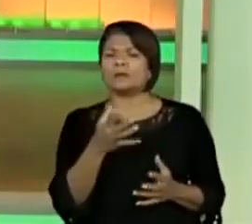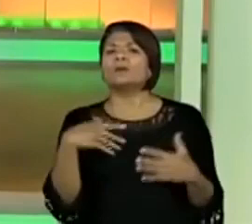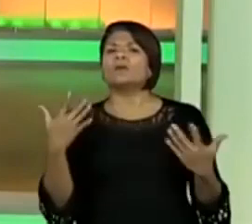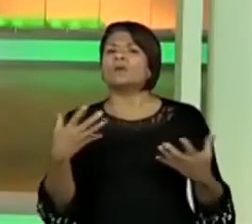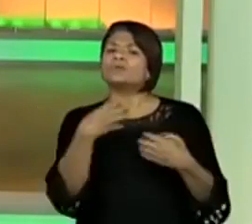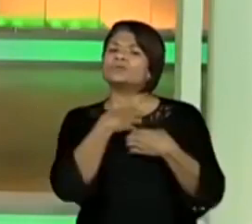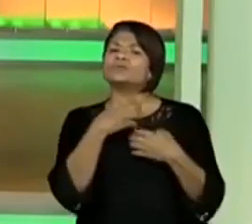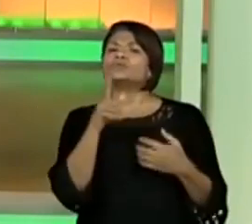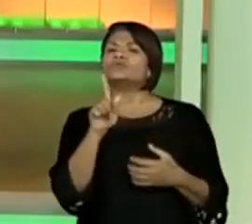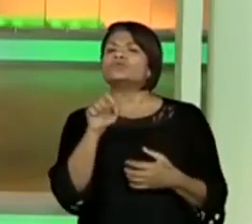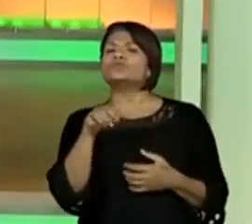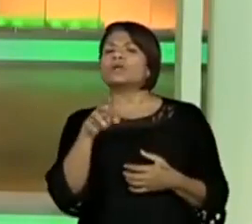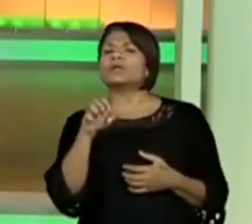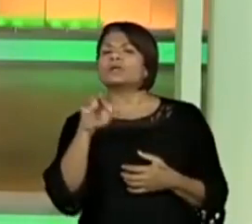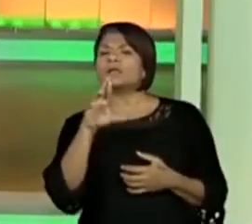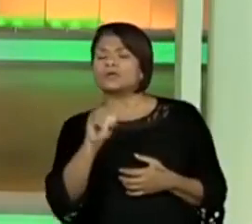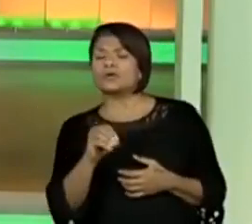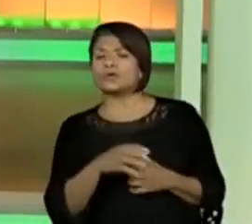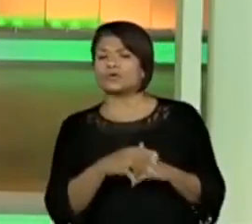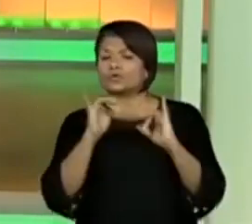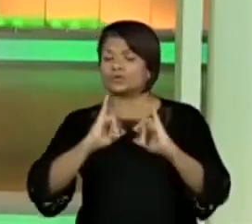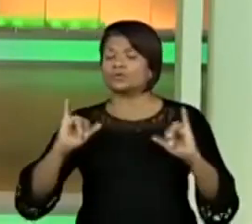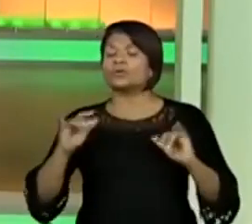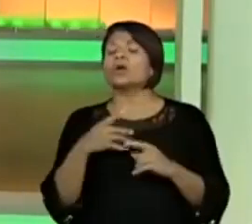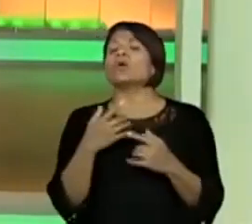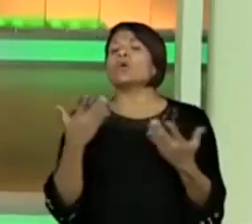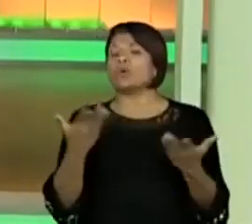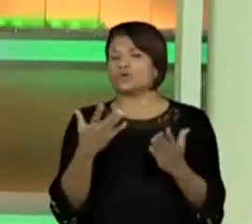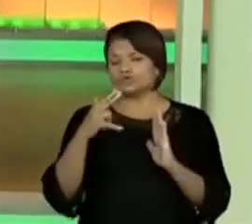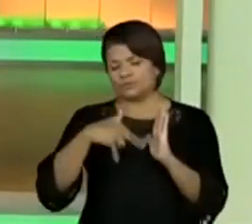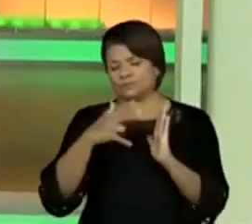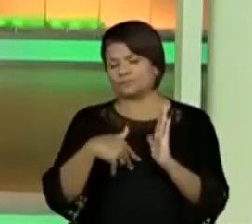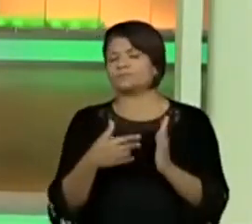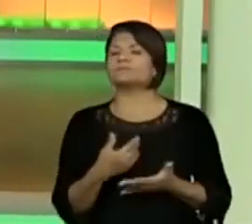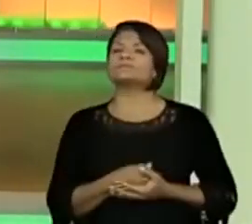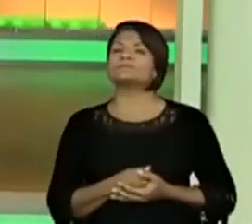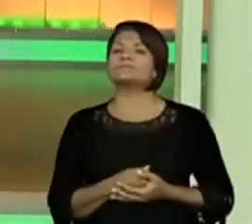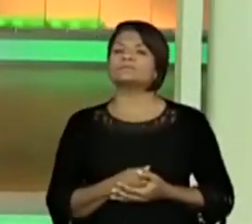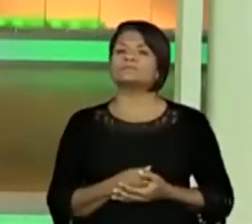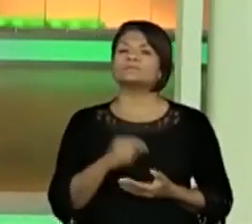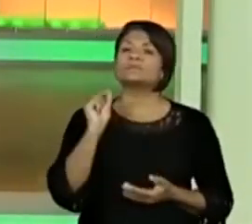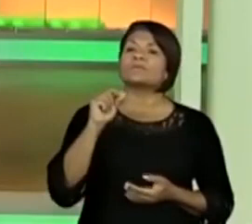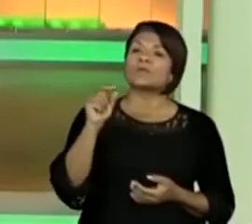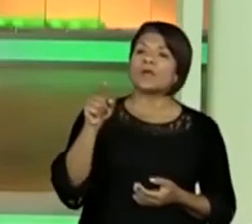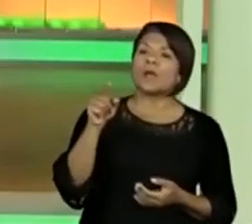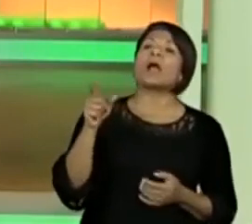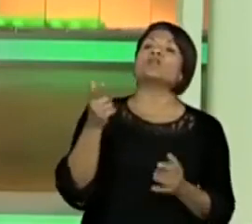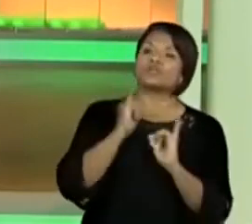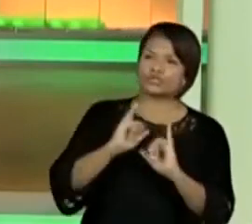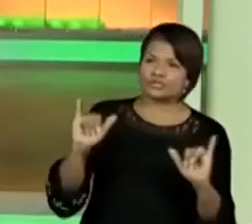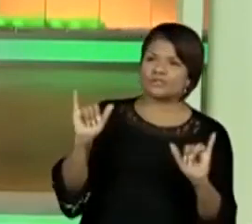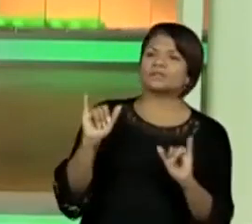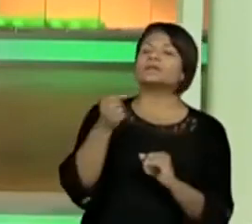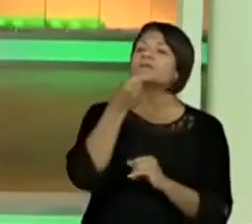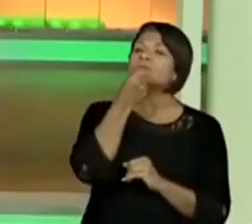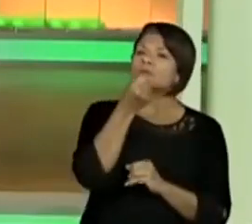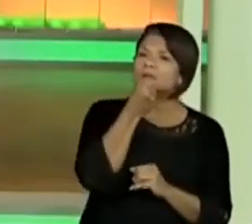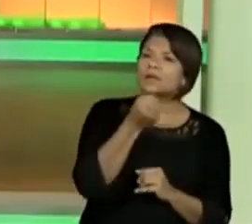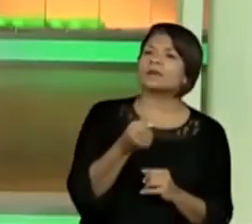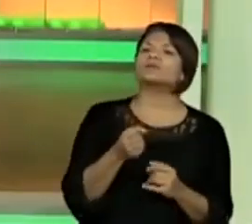estão lendo quando vocês compartilharam comigo essa leitura. Vamos lá, alguém falou notícia, sim,